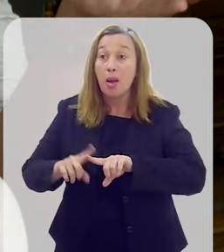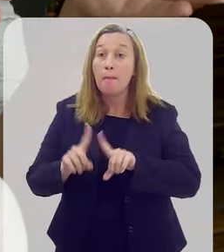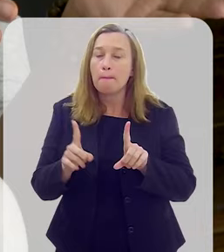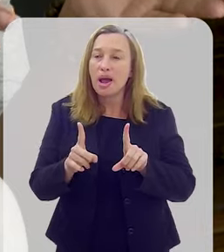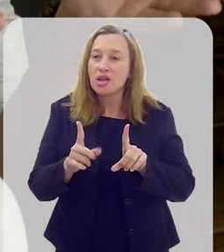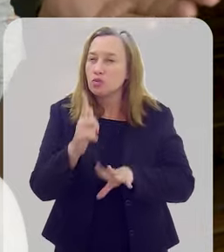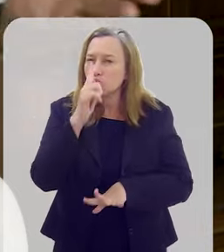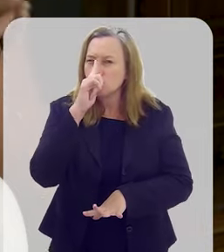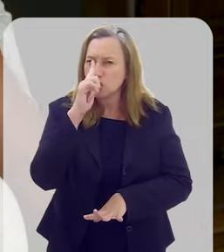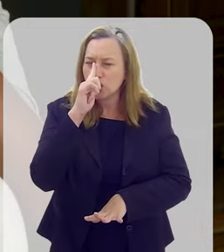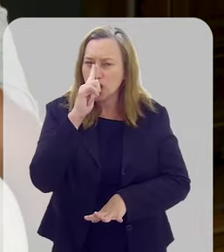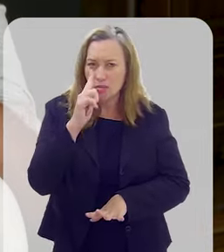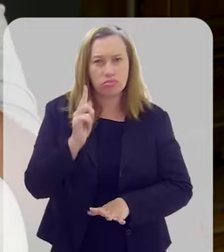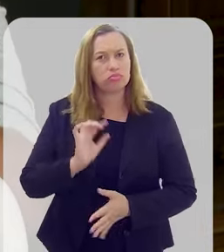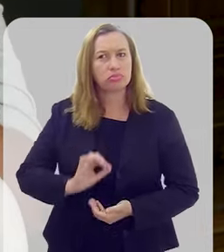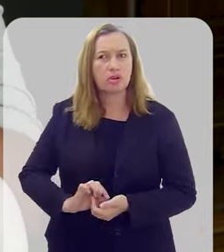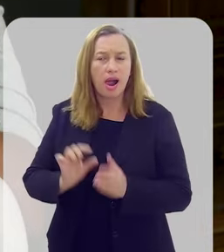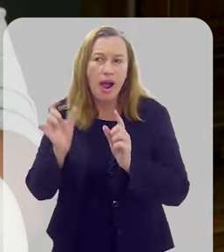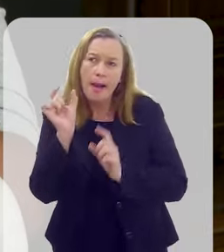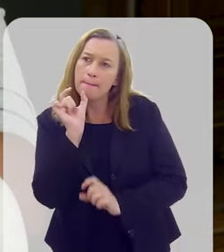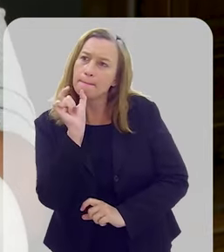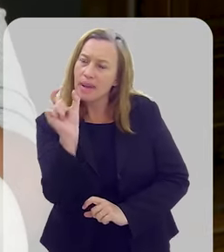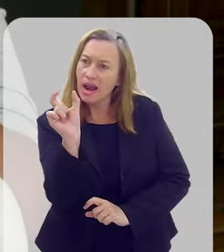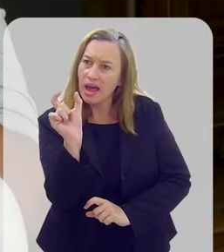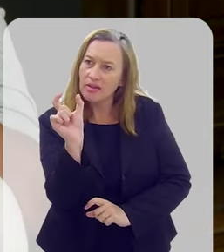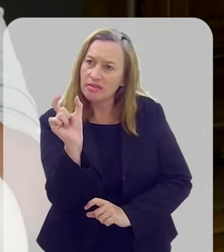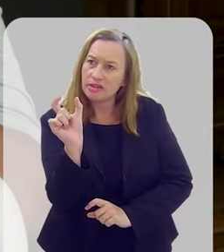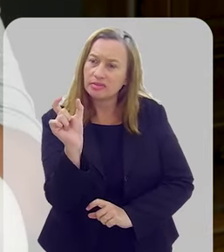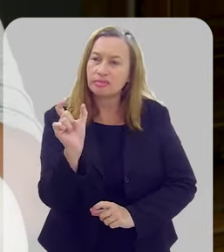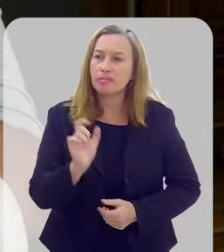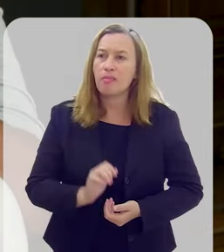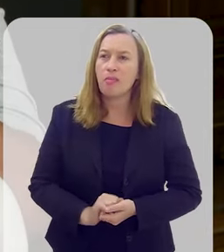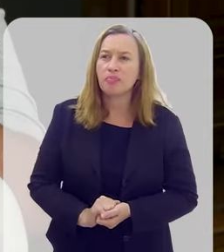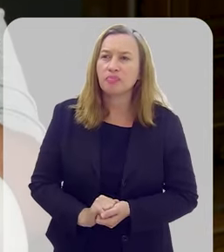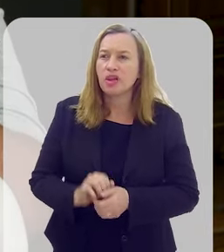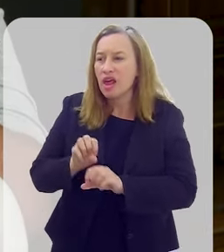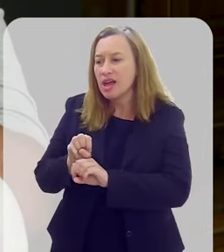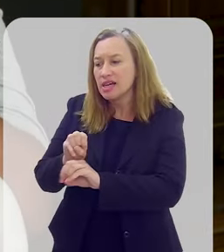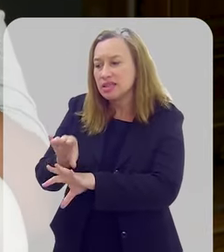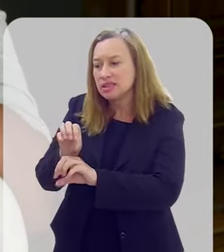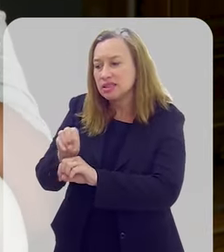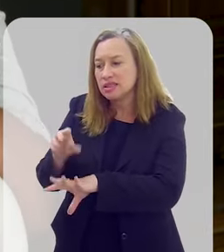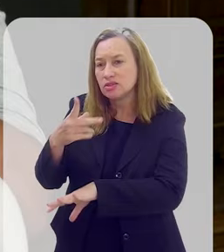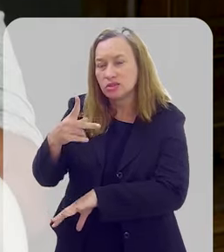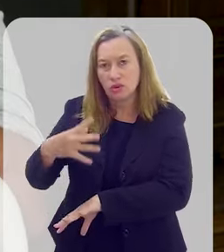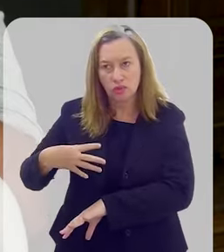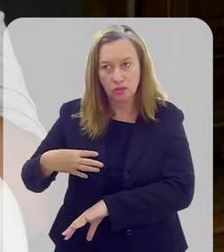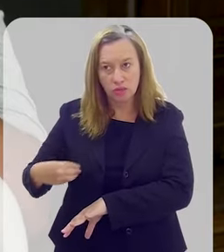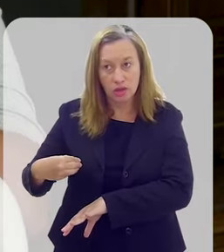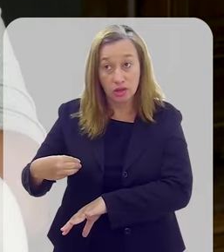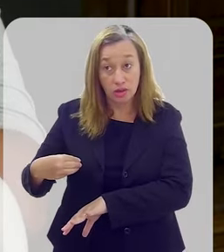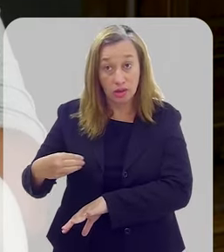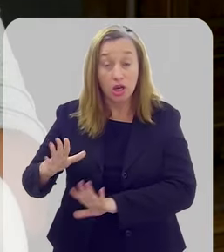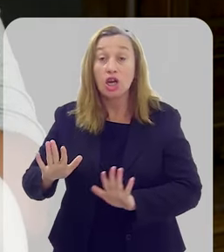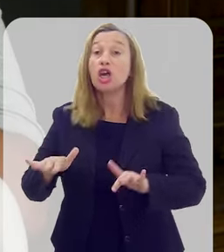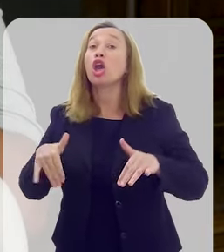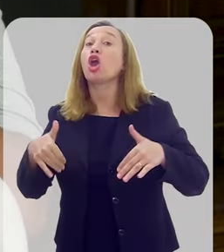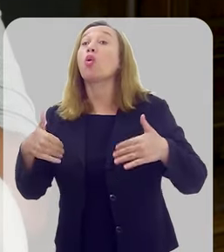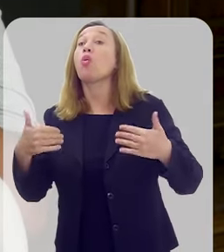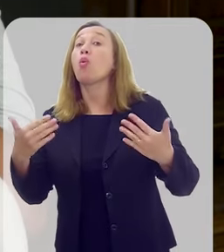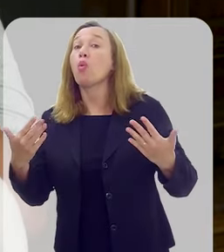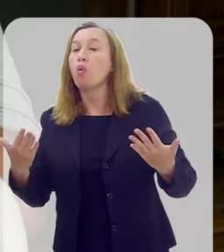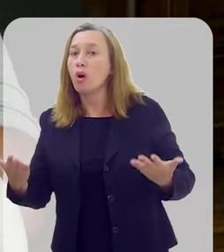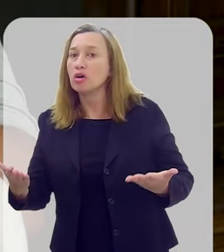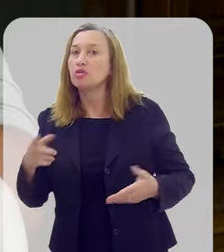na Ferreira de Almeida mas do grego original a palavra diz o seguinte ó Ensina o teu filho